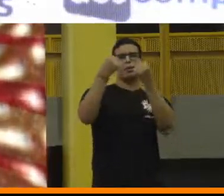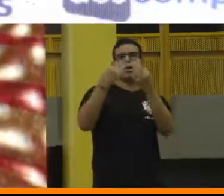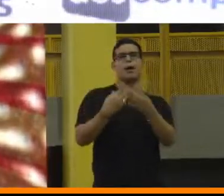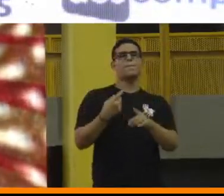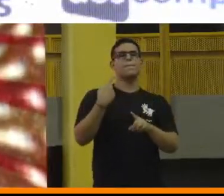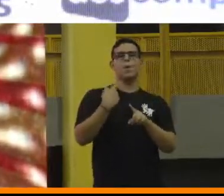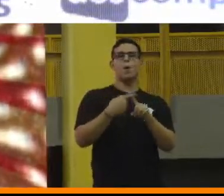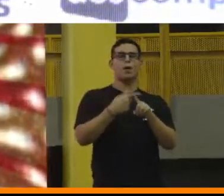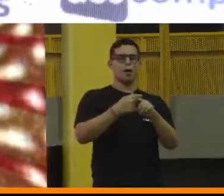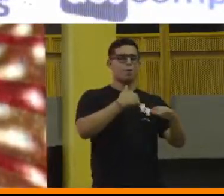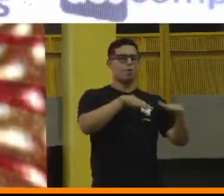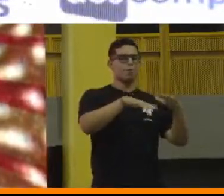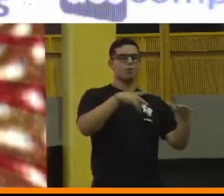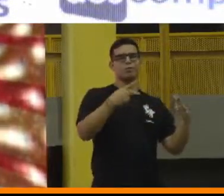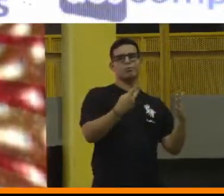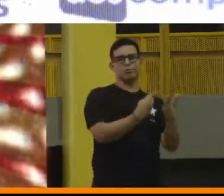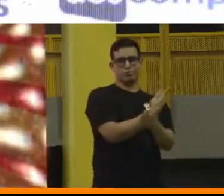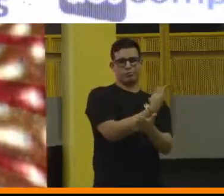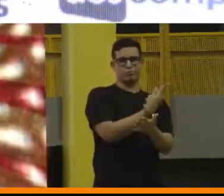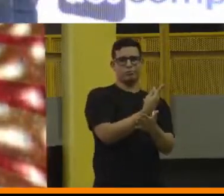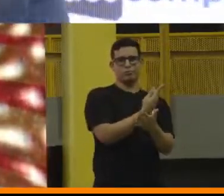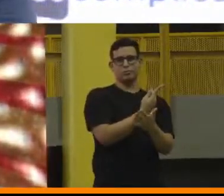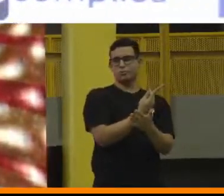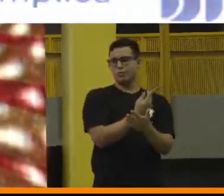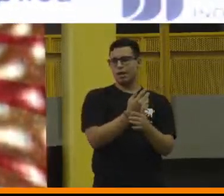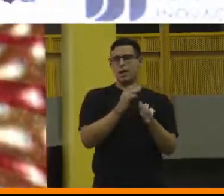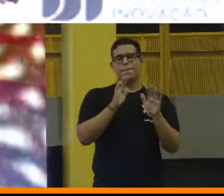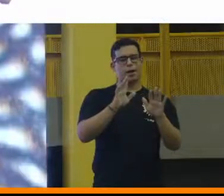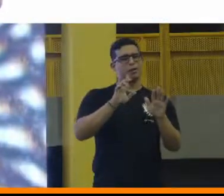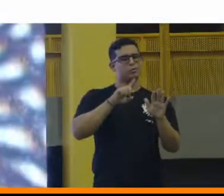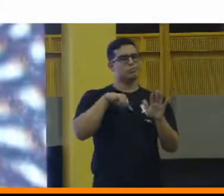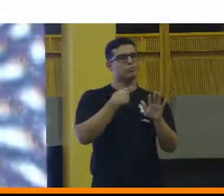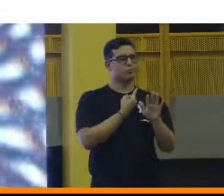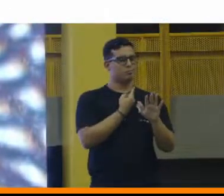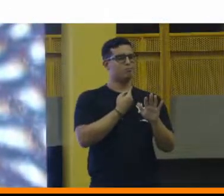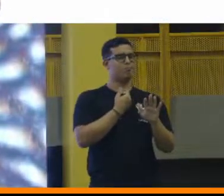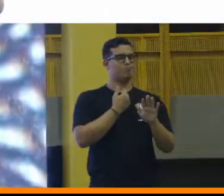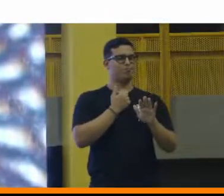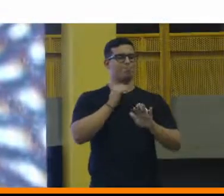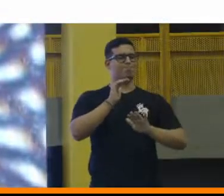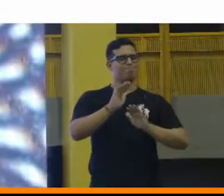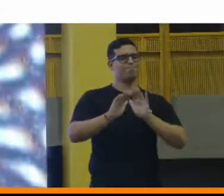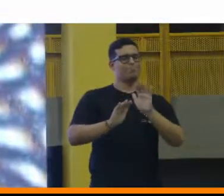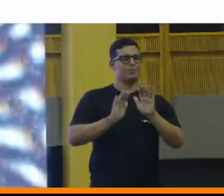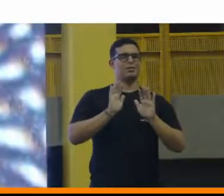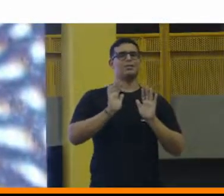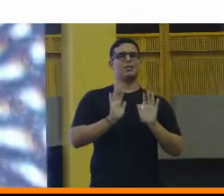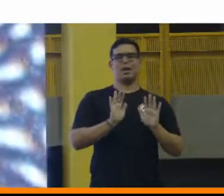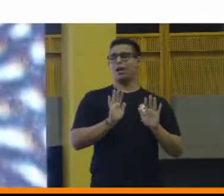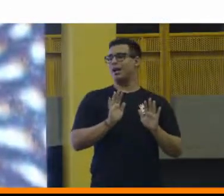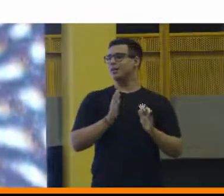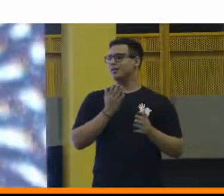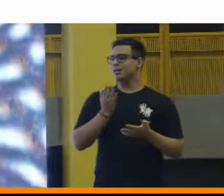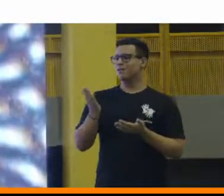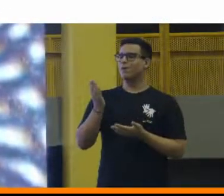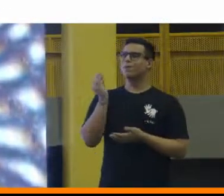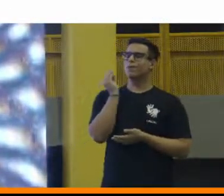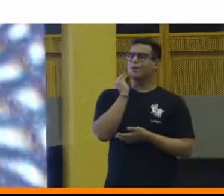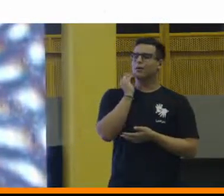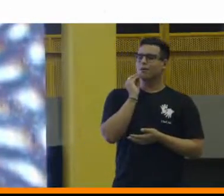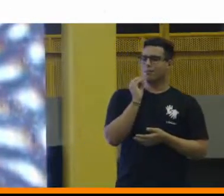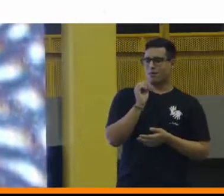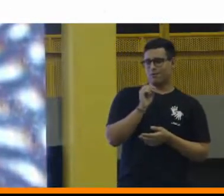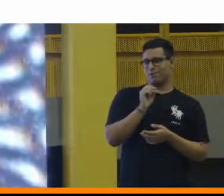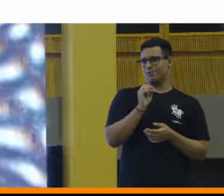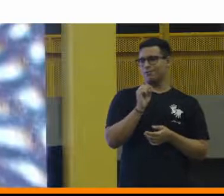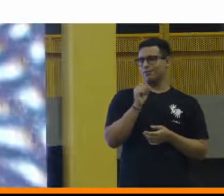forma. Mas nós vamos chegar lá. Ah, isso aqui foi o nosso teste que eu coloquei para ver se estava tudo